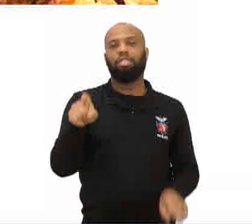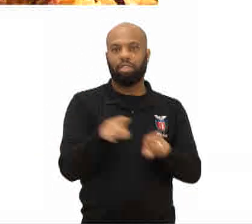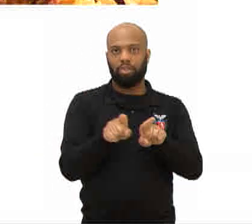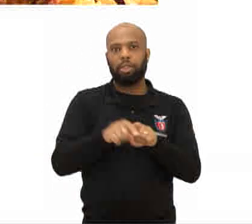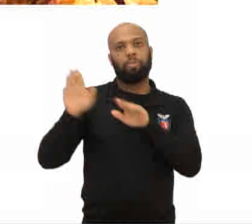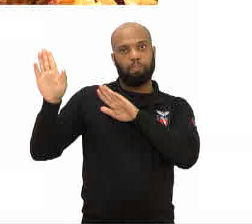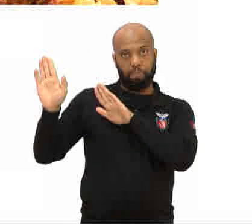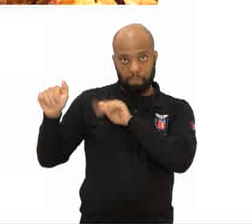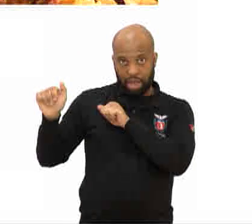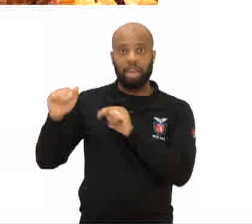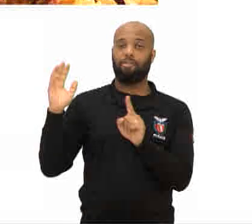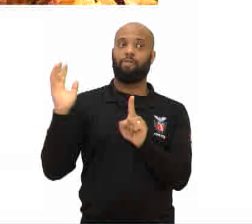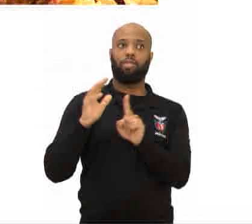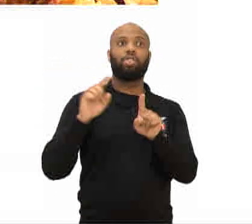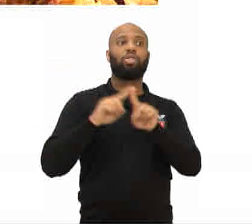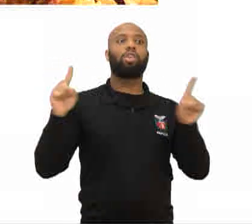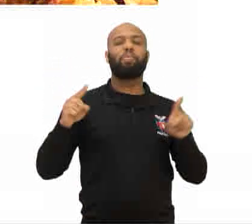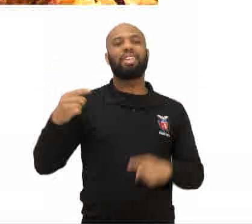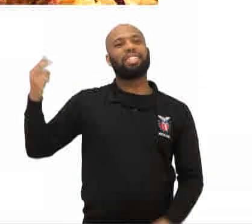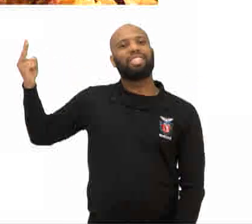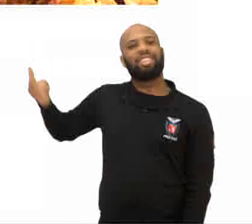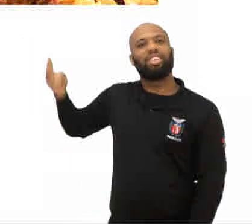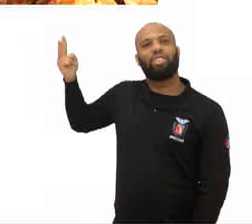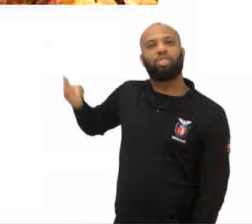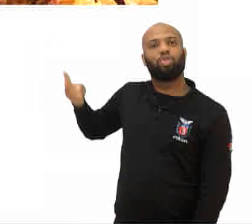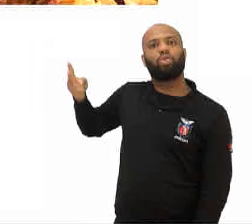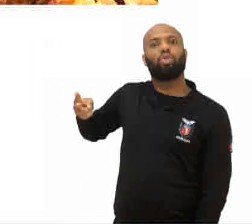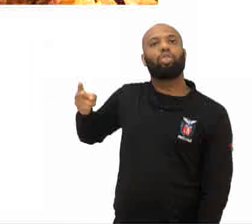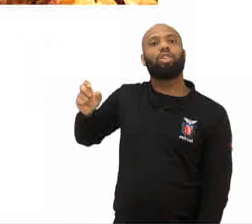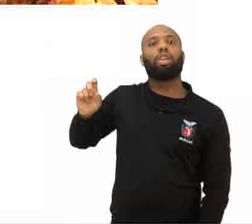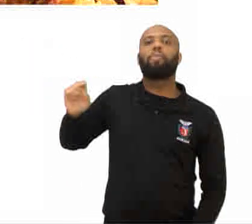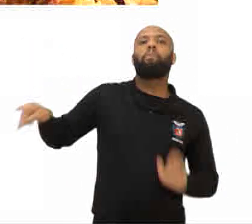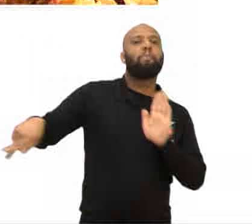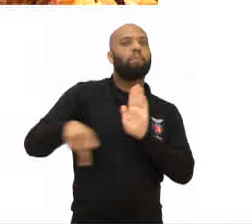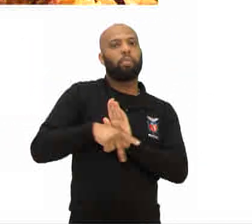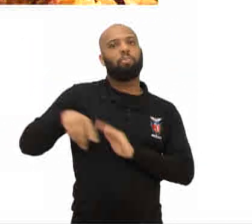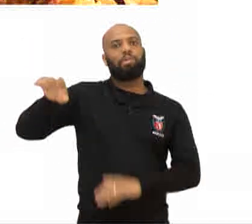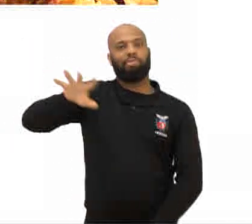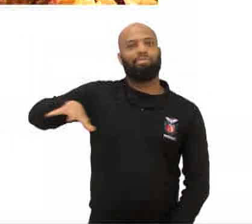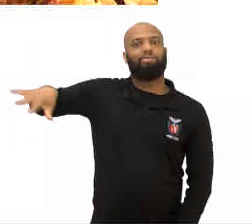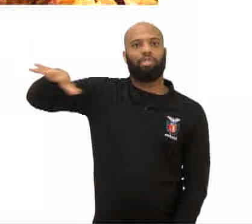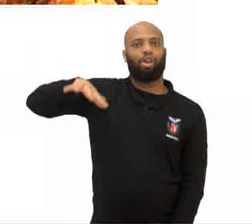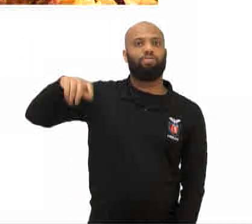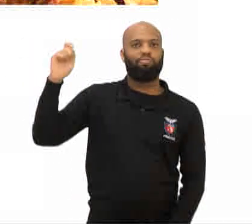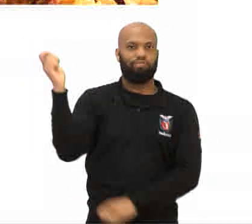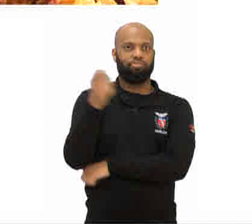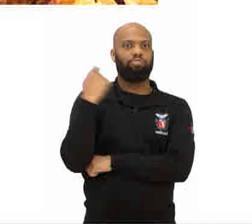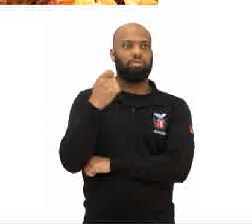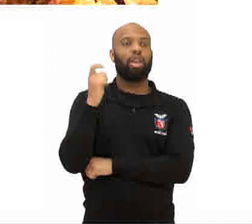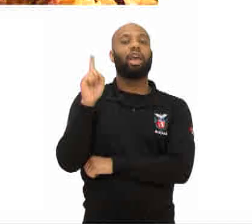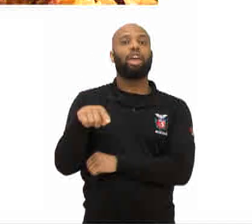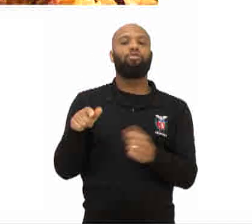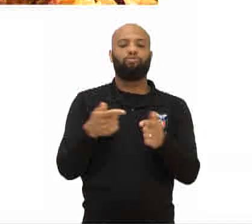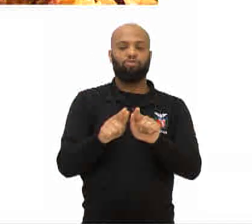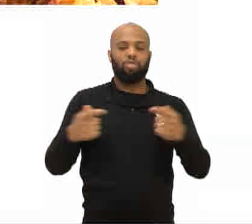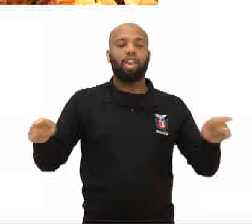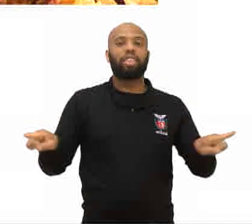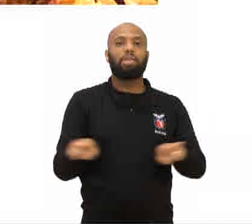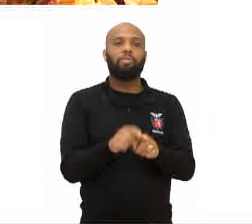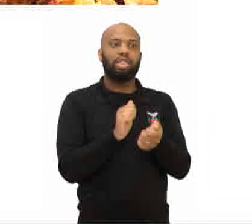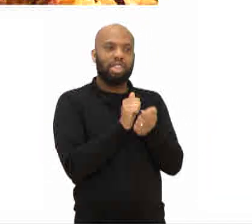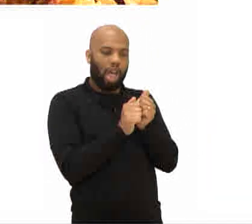exemplos ali, mas esses dois são oriundos da própria região, que é o churrasco e o arroz de carreteiro. O arroz